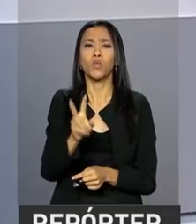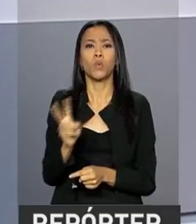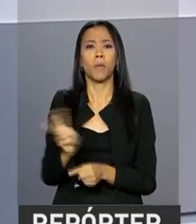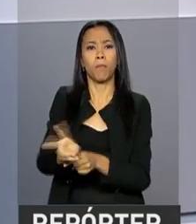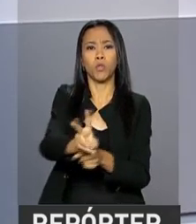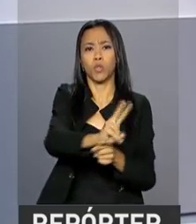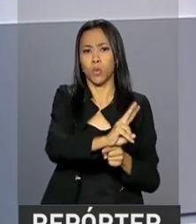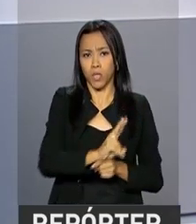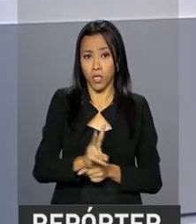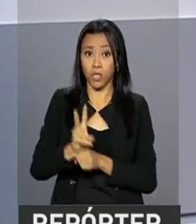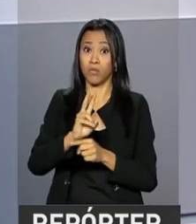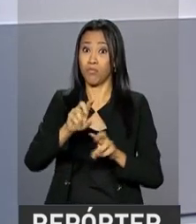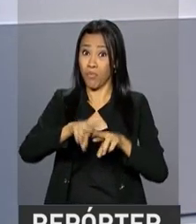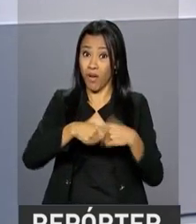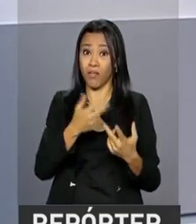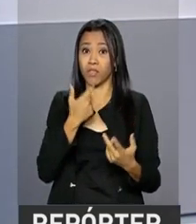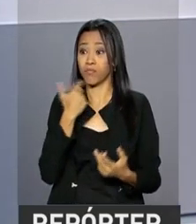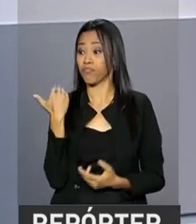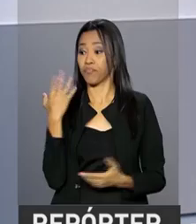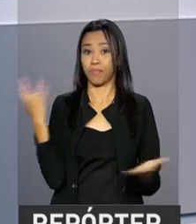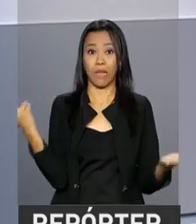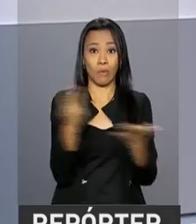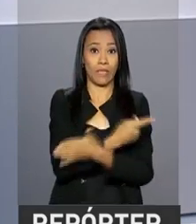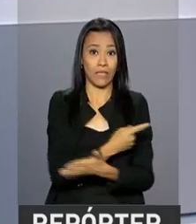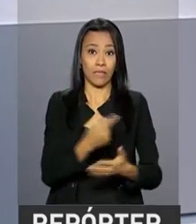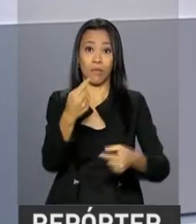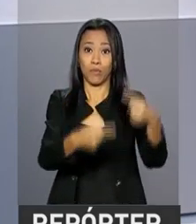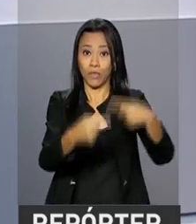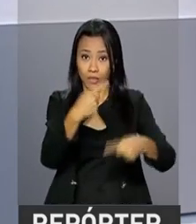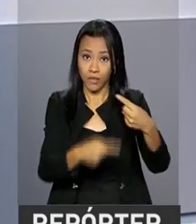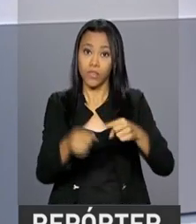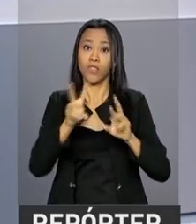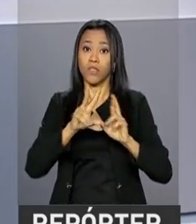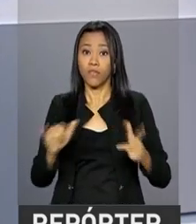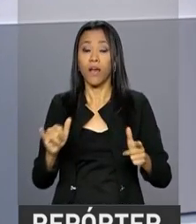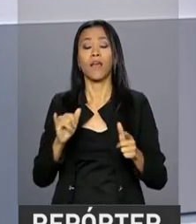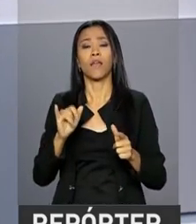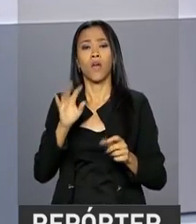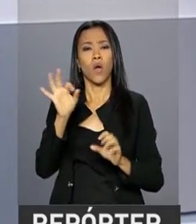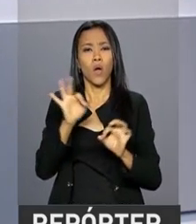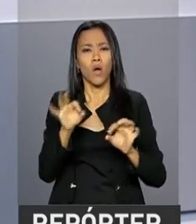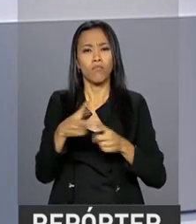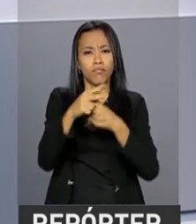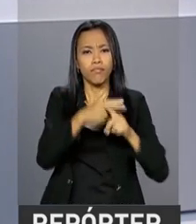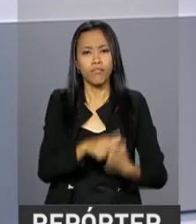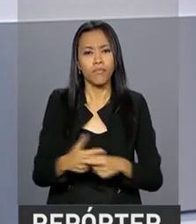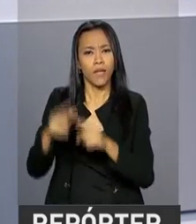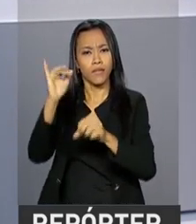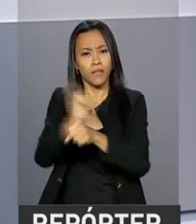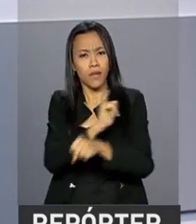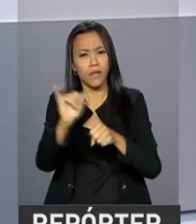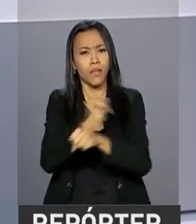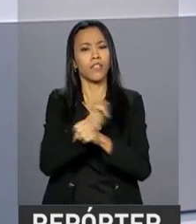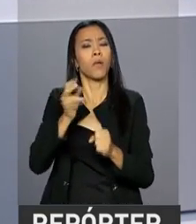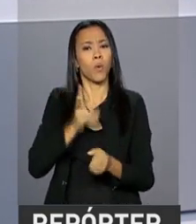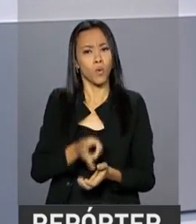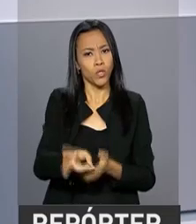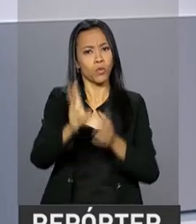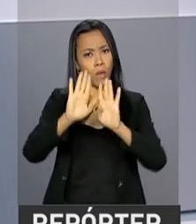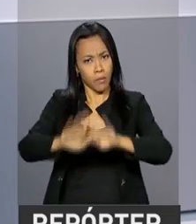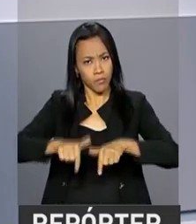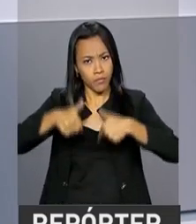impactos decorrentes dos fatos mais recentes e que vai adotar as medidas necessárias para assegurar a plena